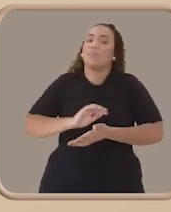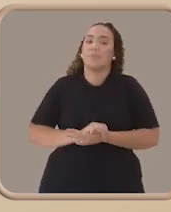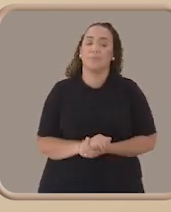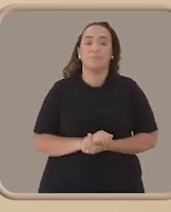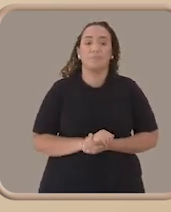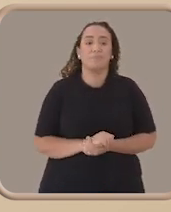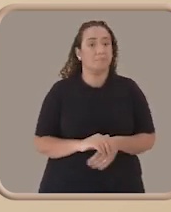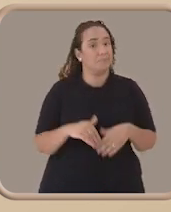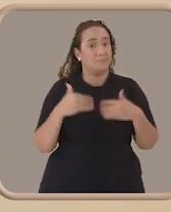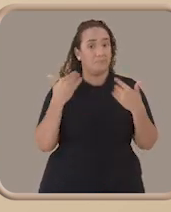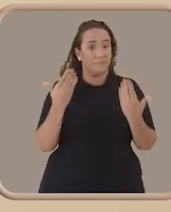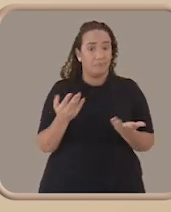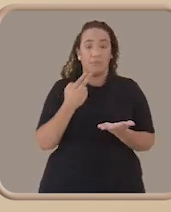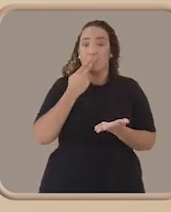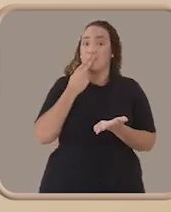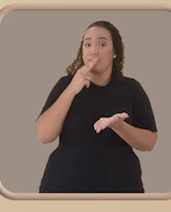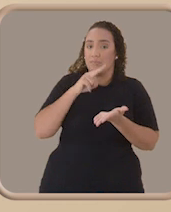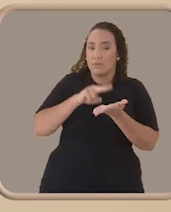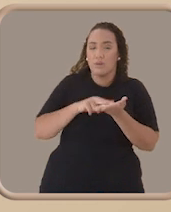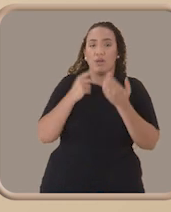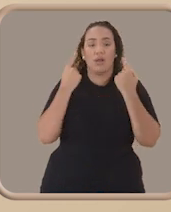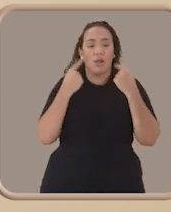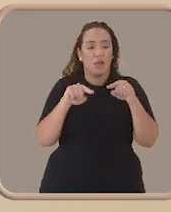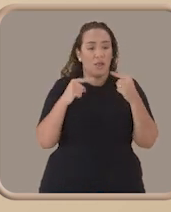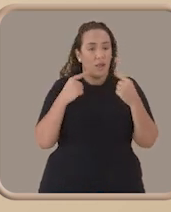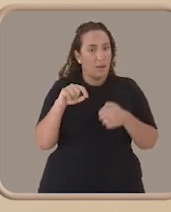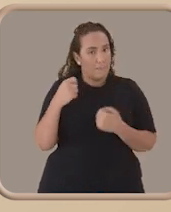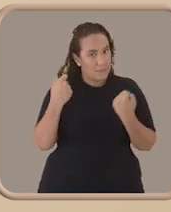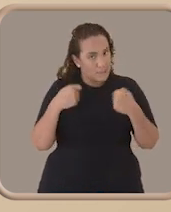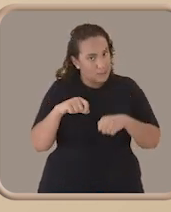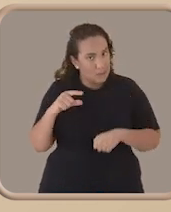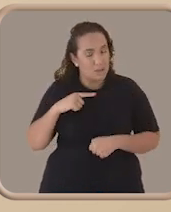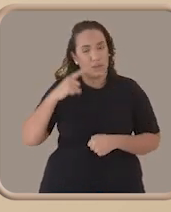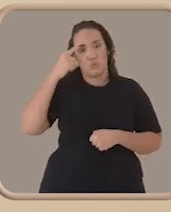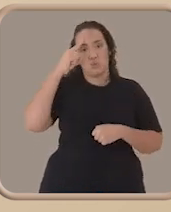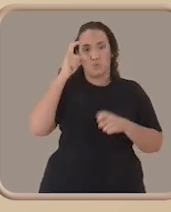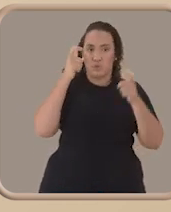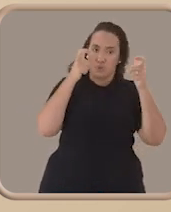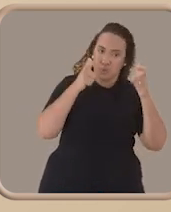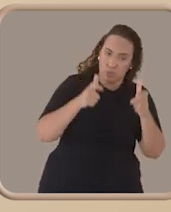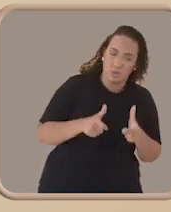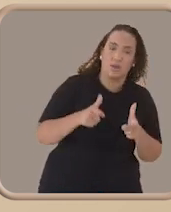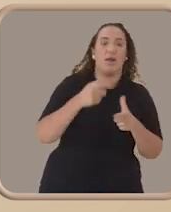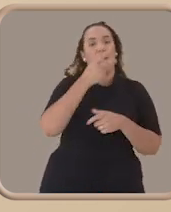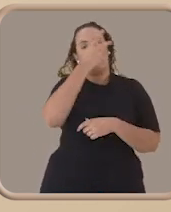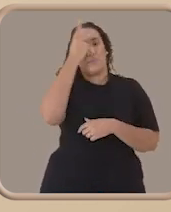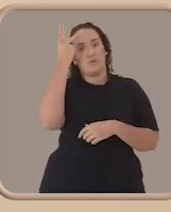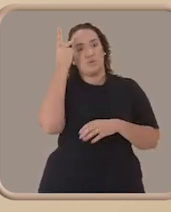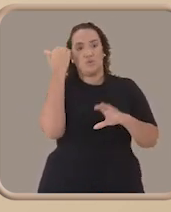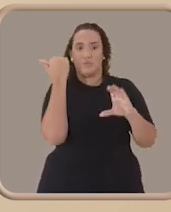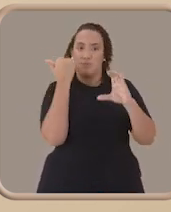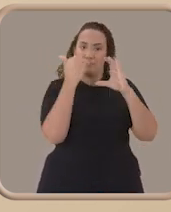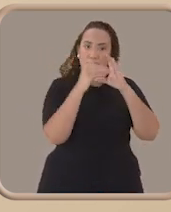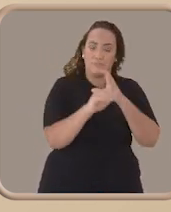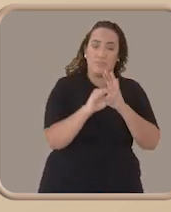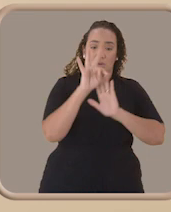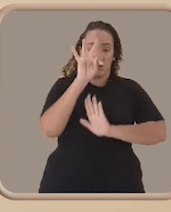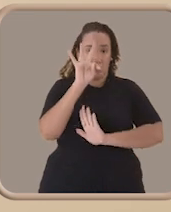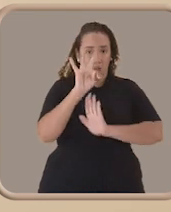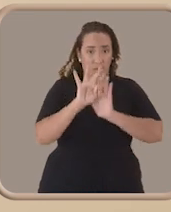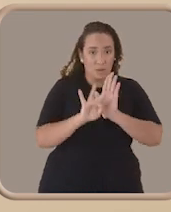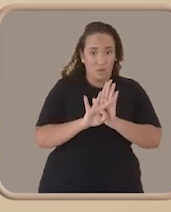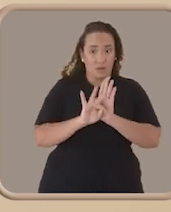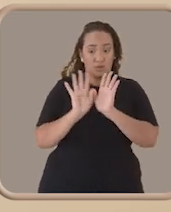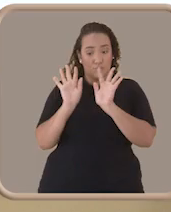a carta de reclamação deve conter local e data, vocativo, corpo do texto, despedida